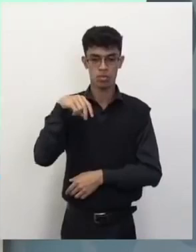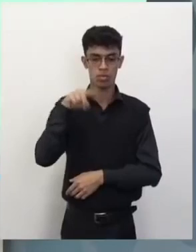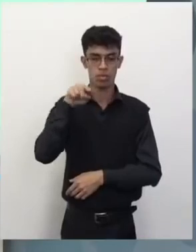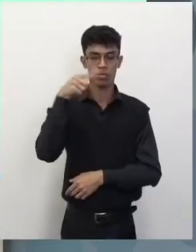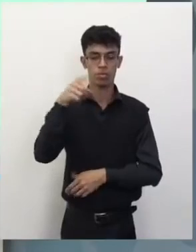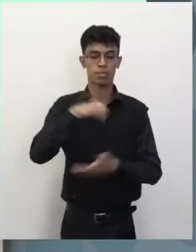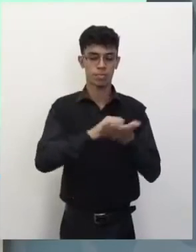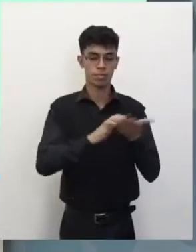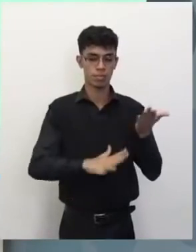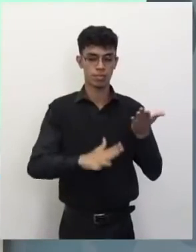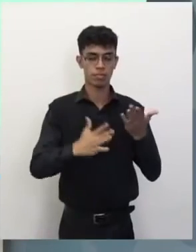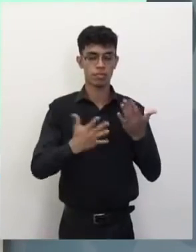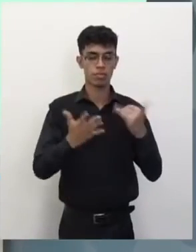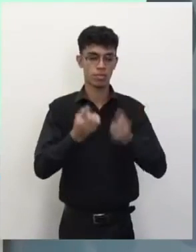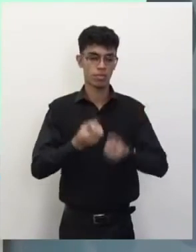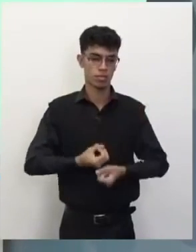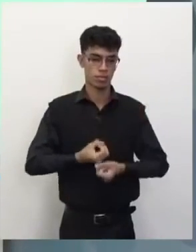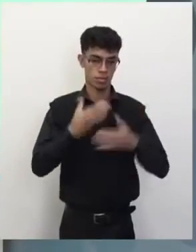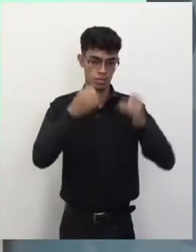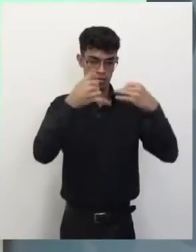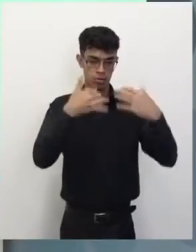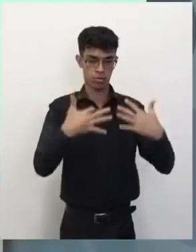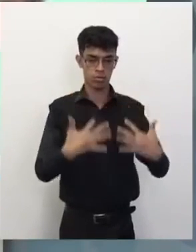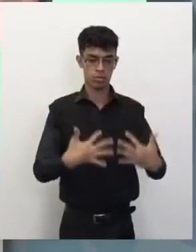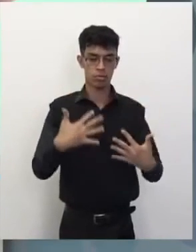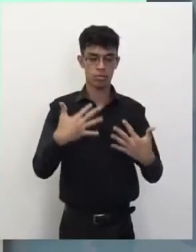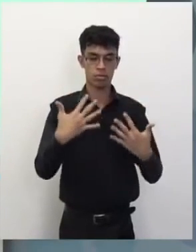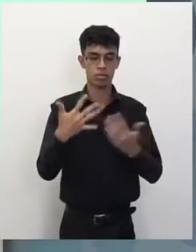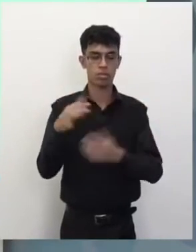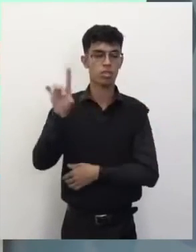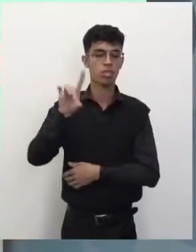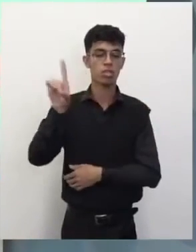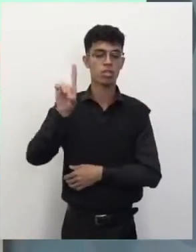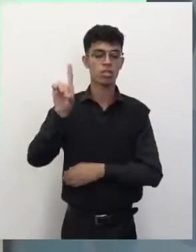próxima atividade. Tanto faz. Seja para a direita ou